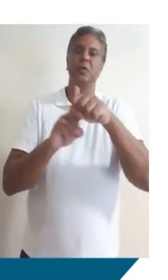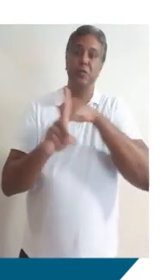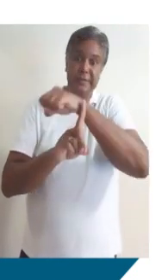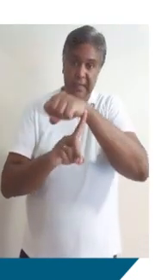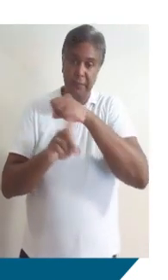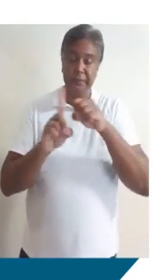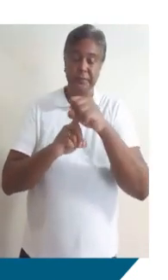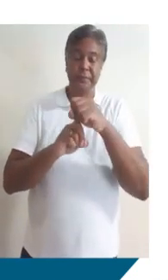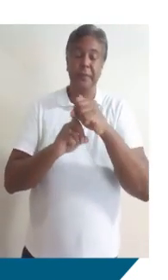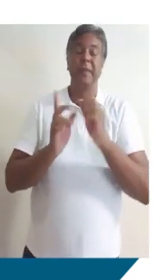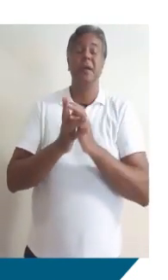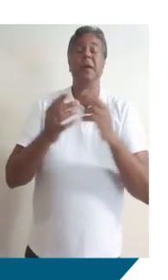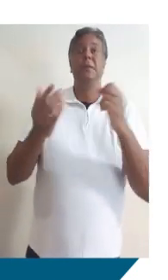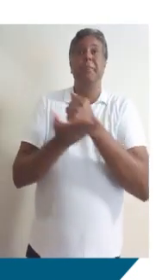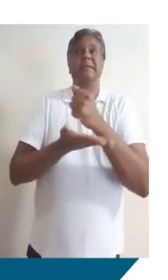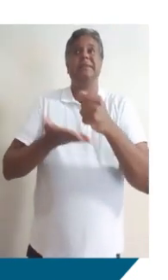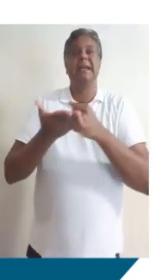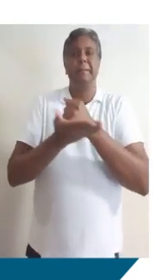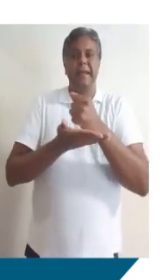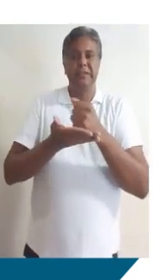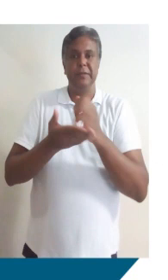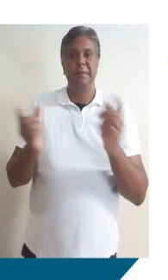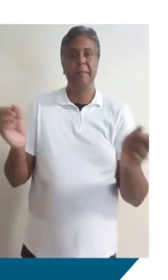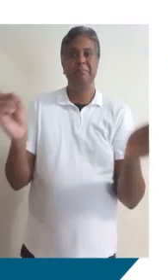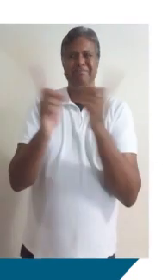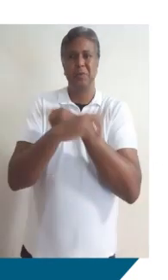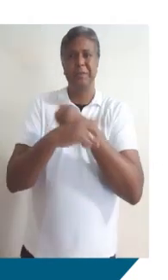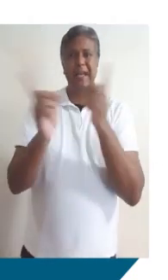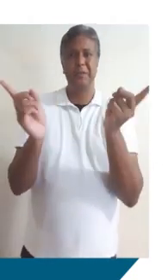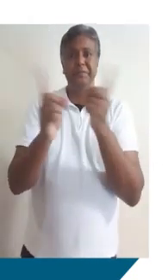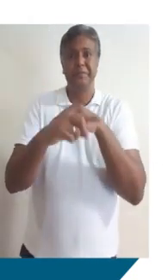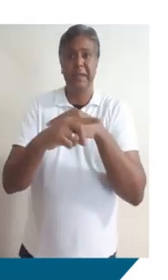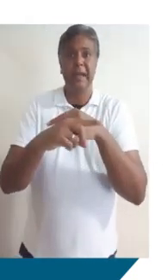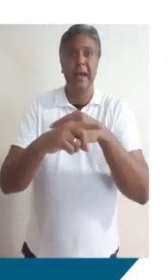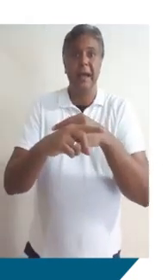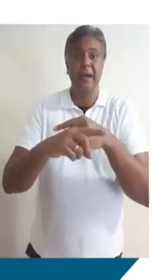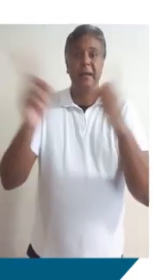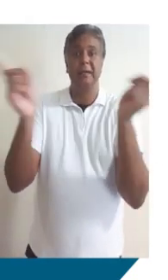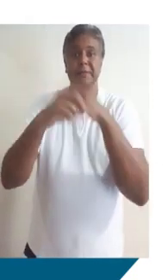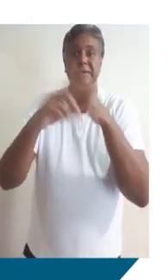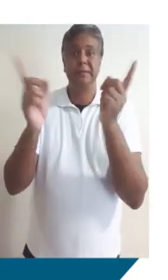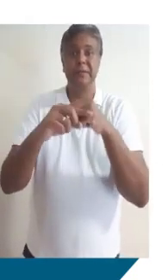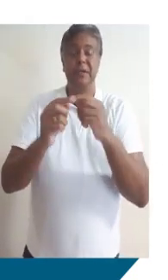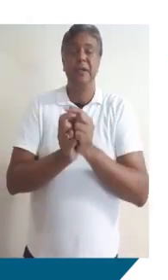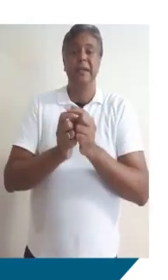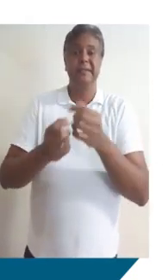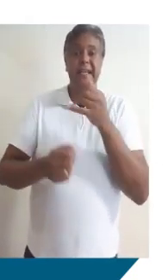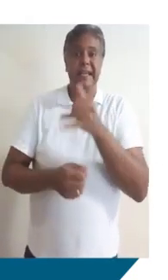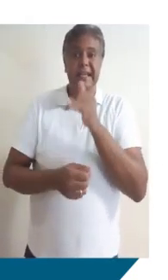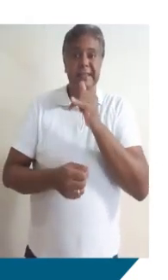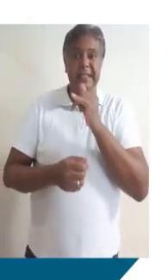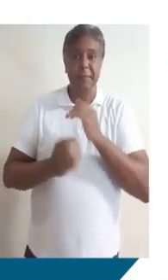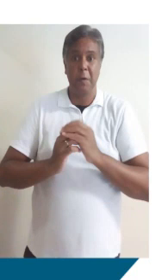geral, que é, basicamente, a do paradoxo tecnológico, que diz que o paradoxo tecnológico, quanto maior é o progresso,